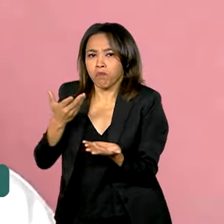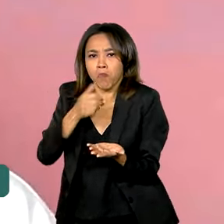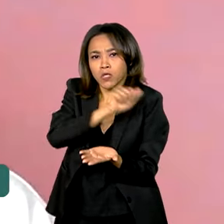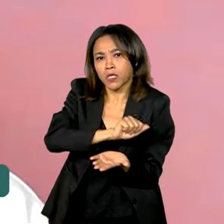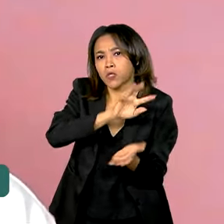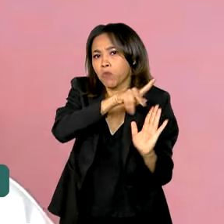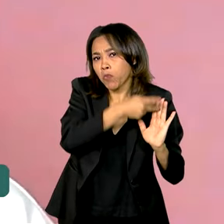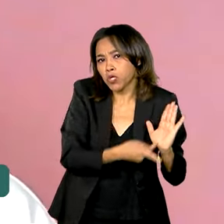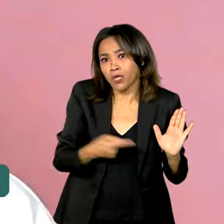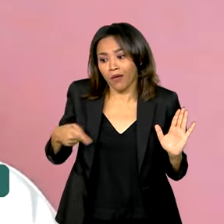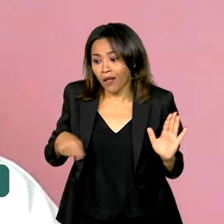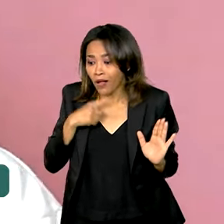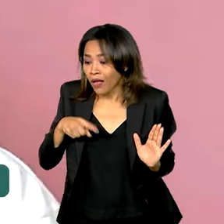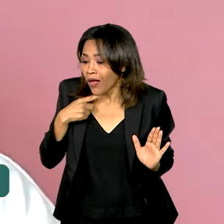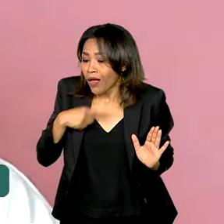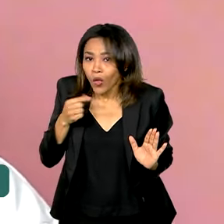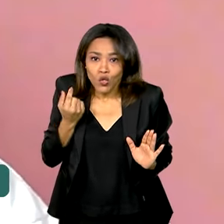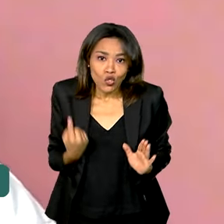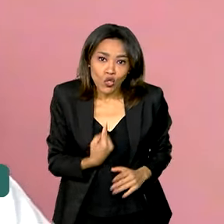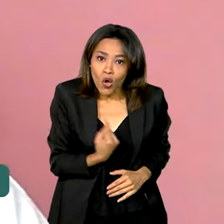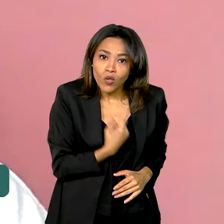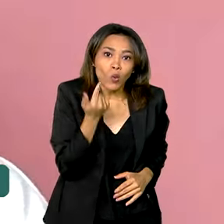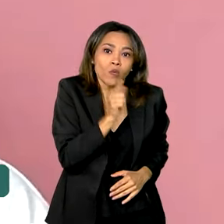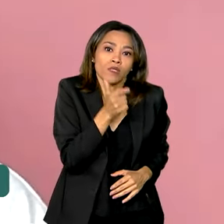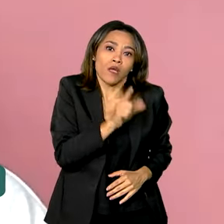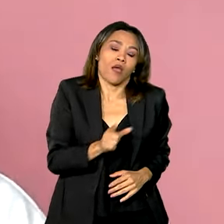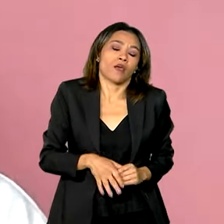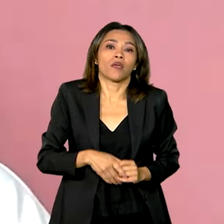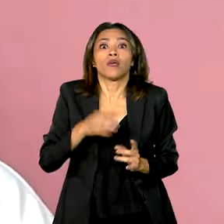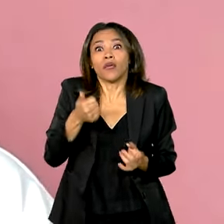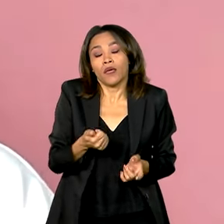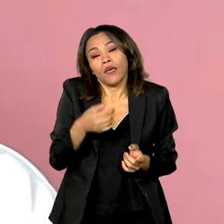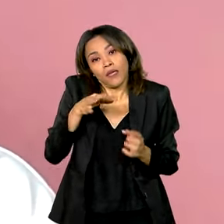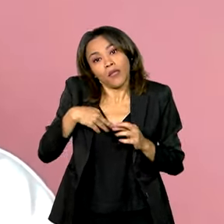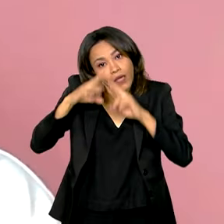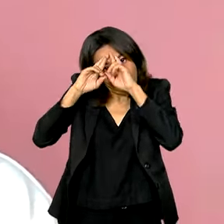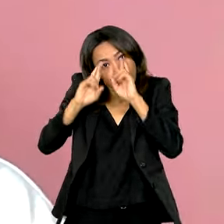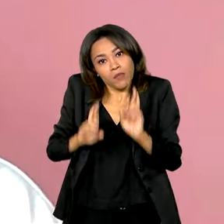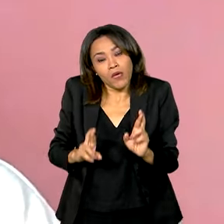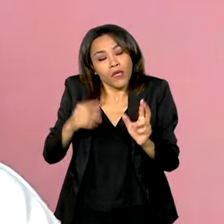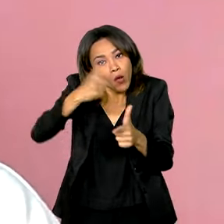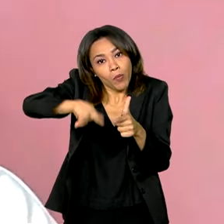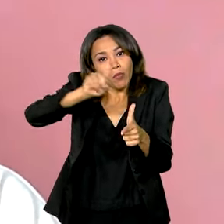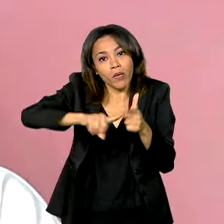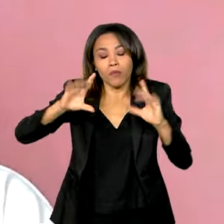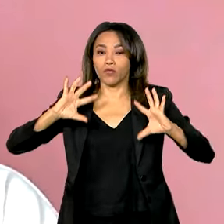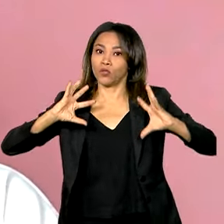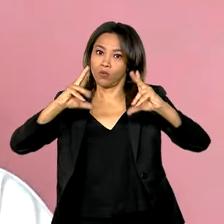conta sozinho. E o problema menstrual, a dignidade menstrual, é, na verdade, um problema de todos, é uma questão para todos.